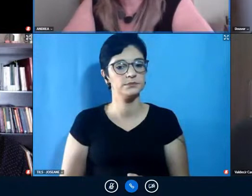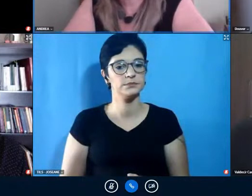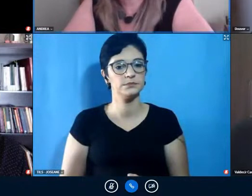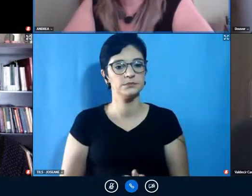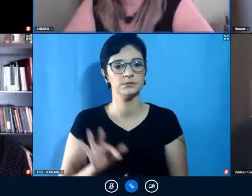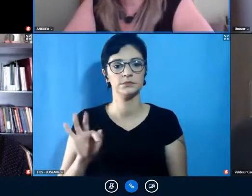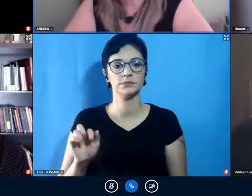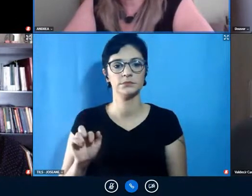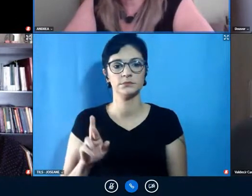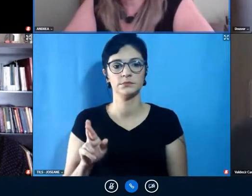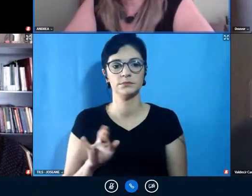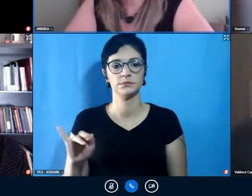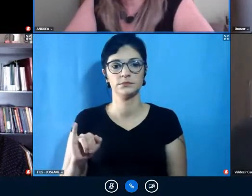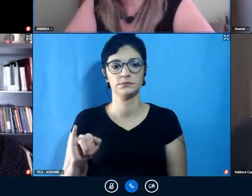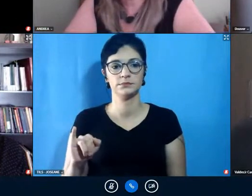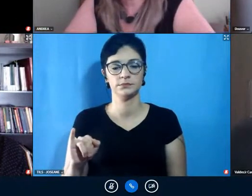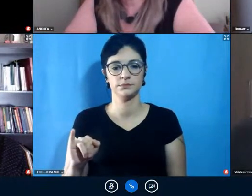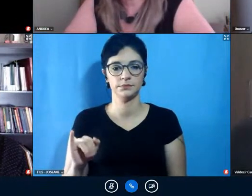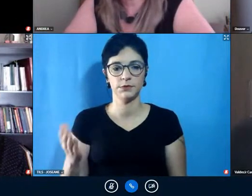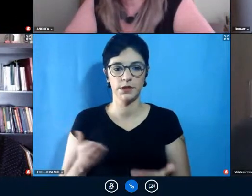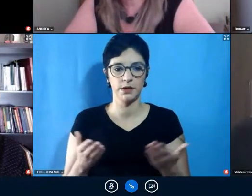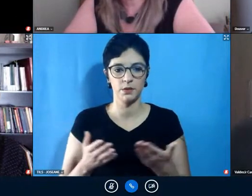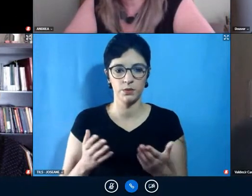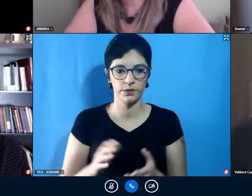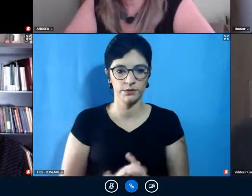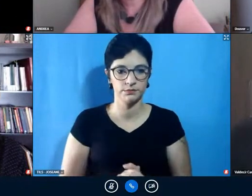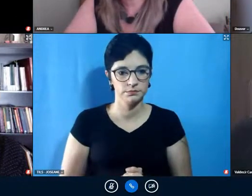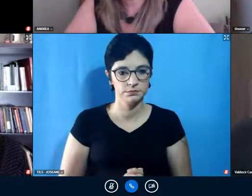Pode ligar o microfone, Ferri.